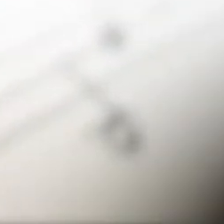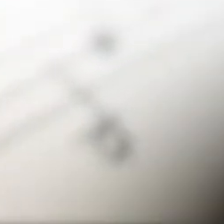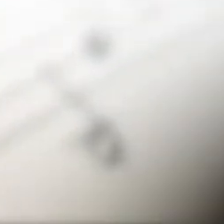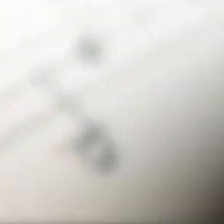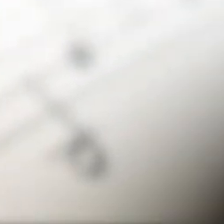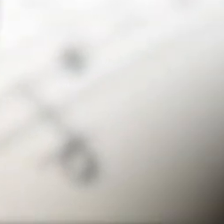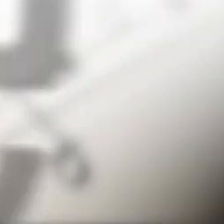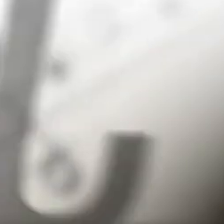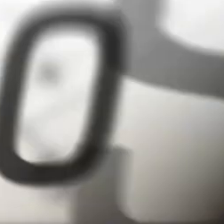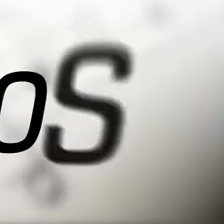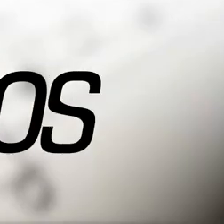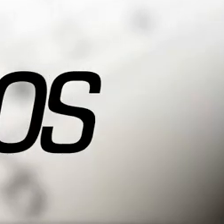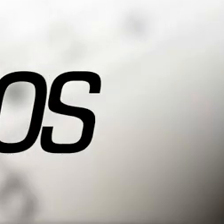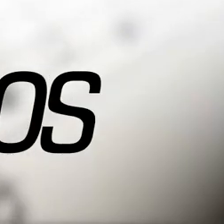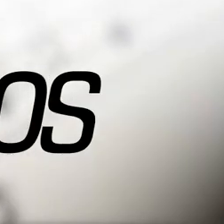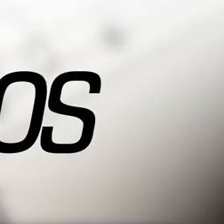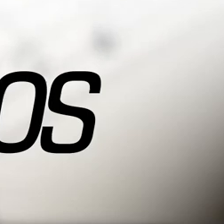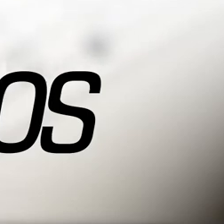Andressa